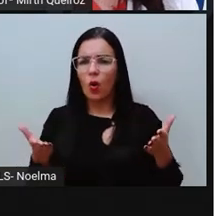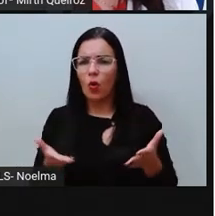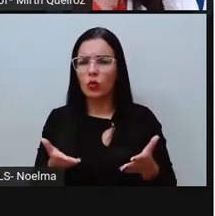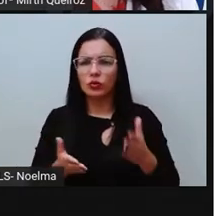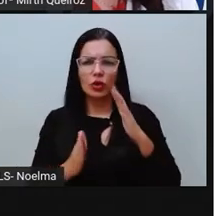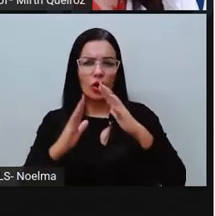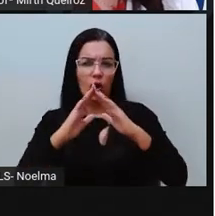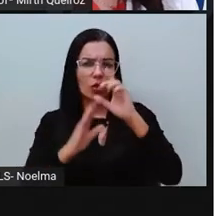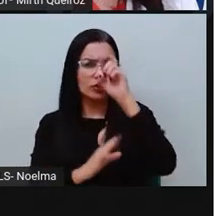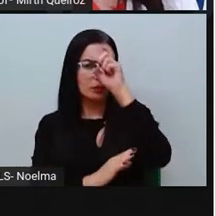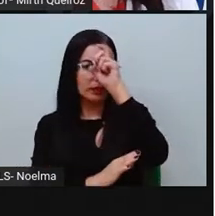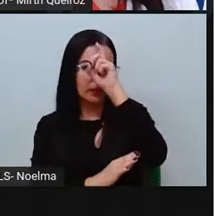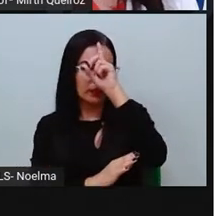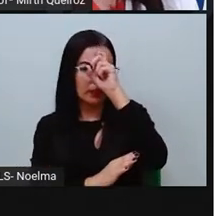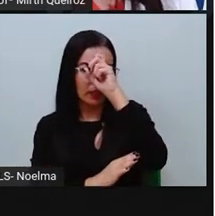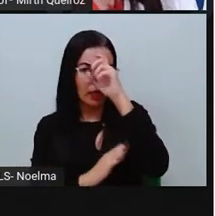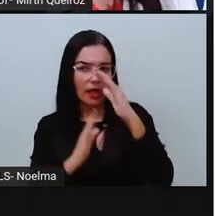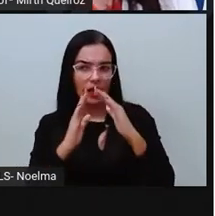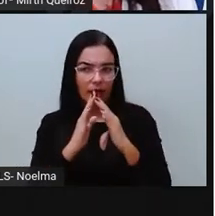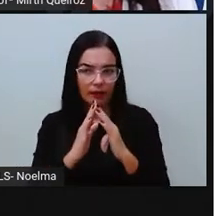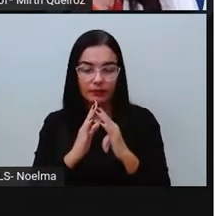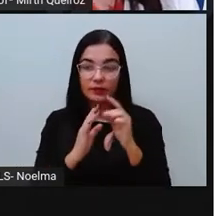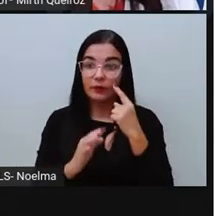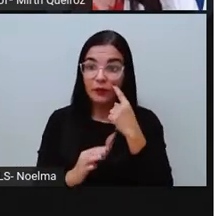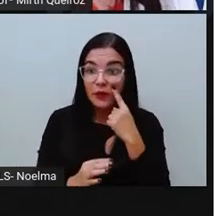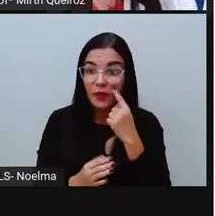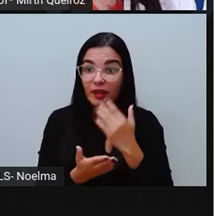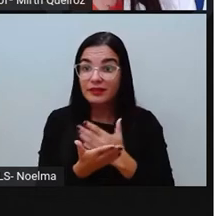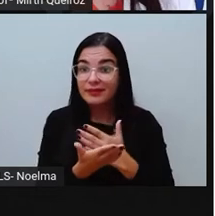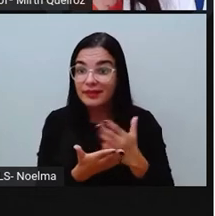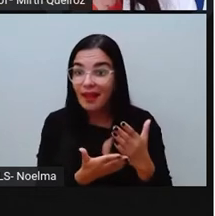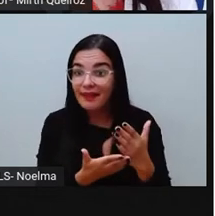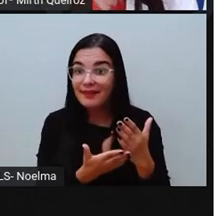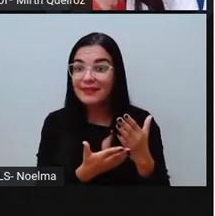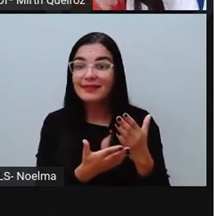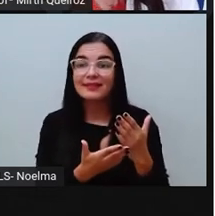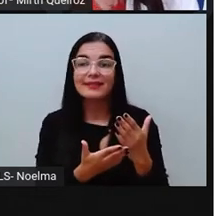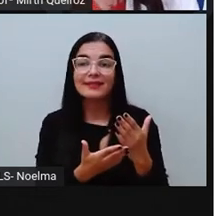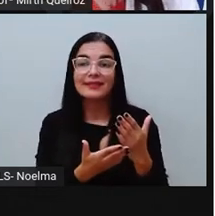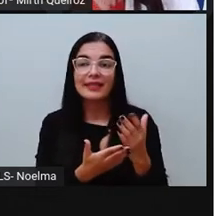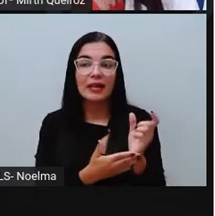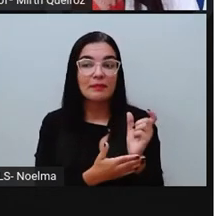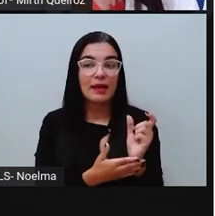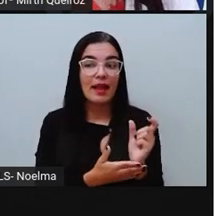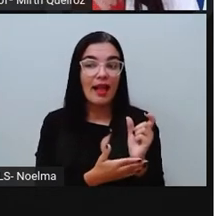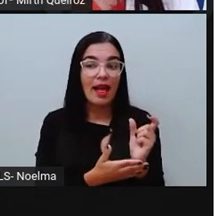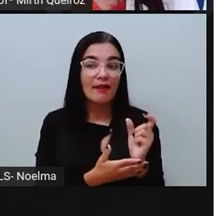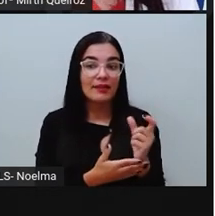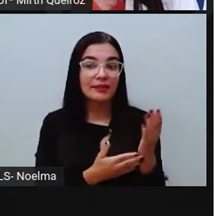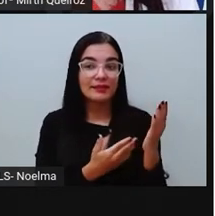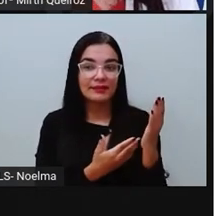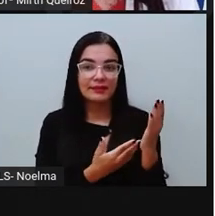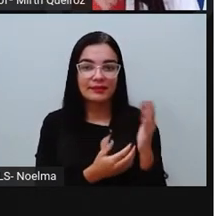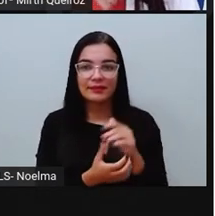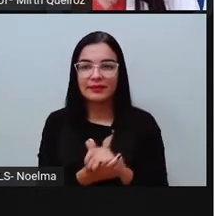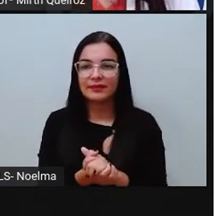hoje, hospital. Olha só, ela no início de palavras não tem som nenhum.